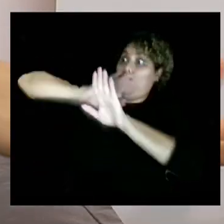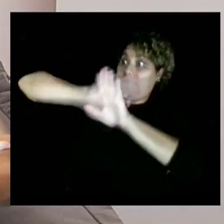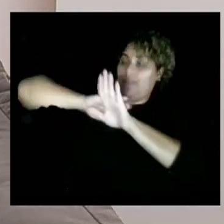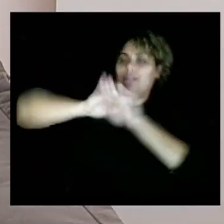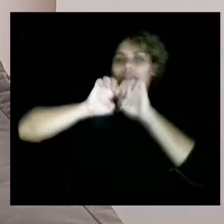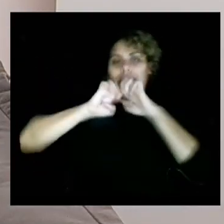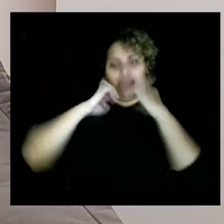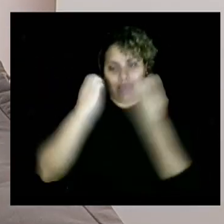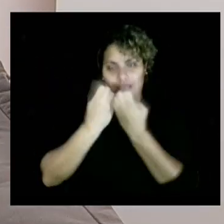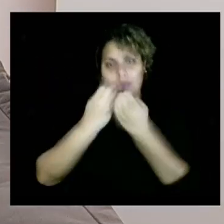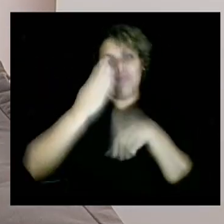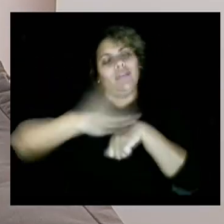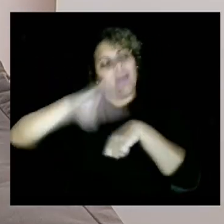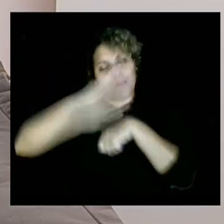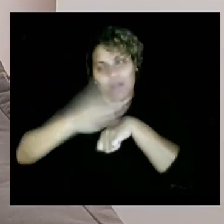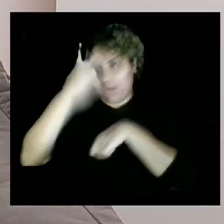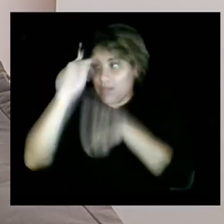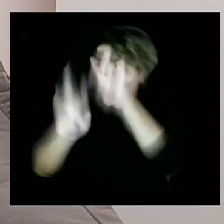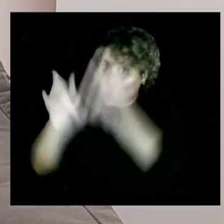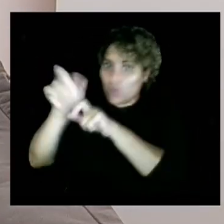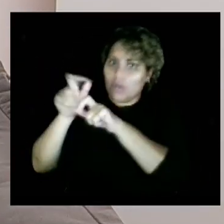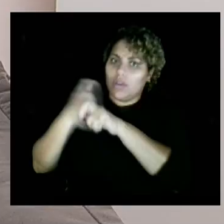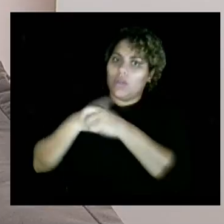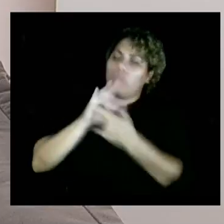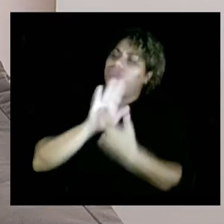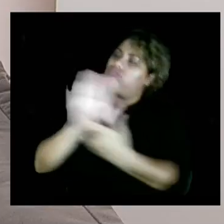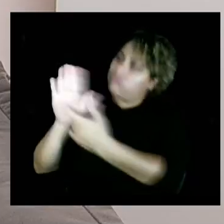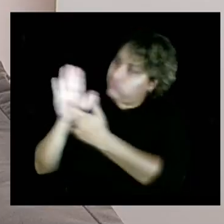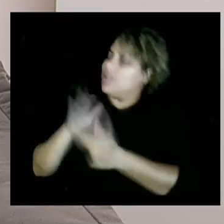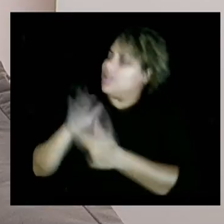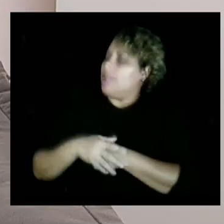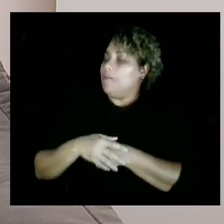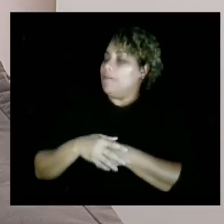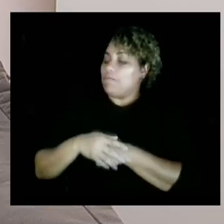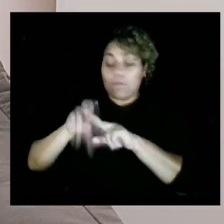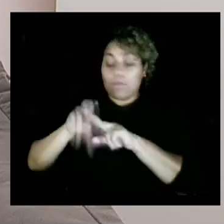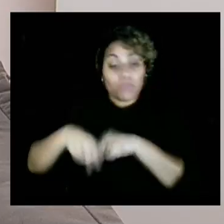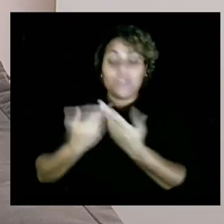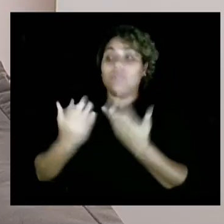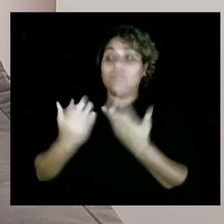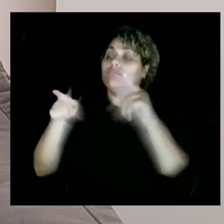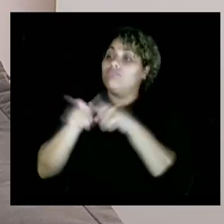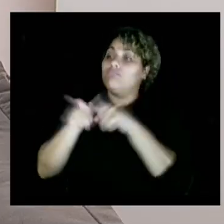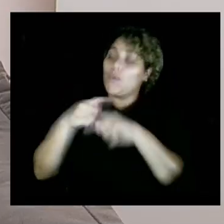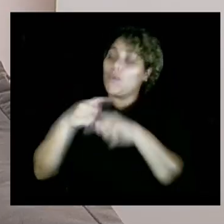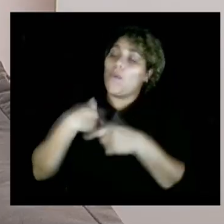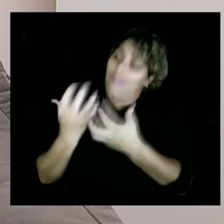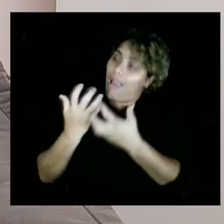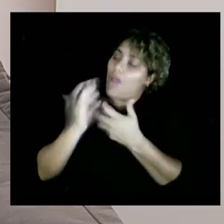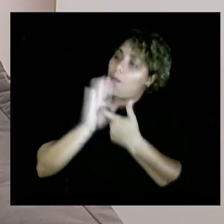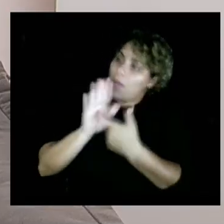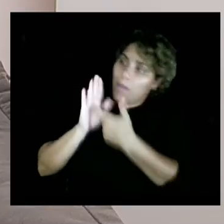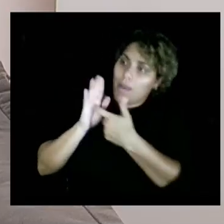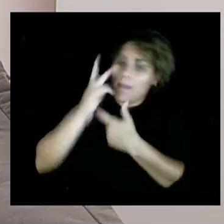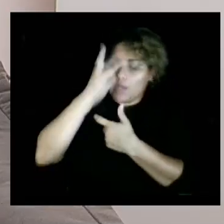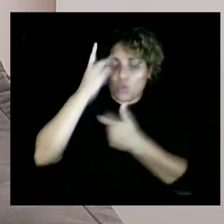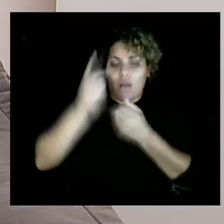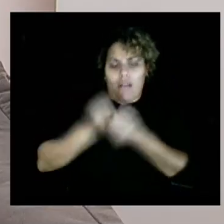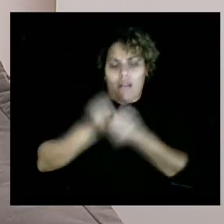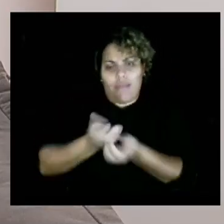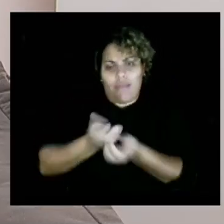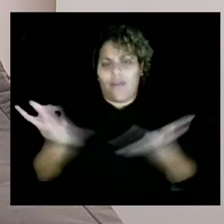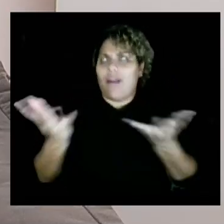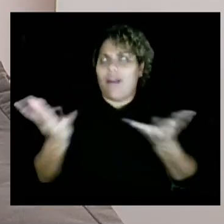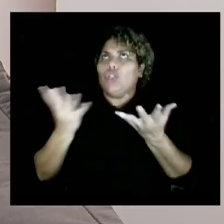para compartilhar tudo isso que eu faço. Então, hoje, eu vejo que eu quero levar isso para mais pessoas, essa conscientização